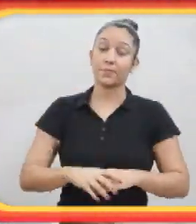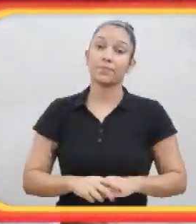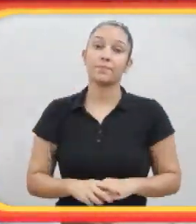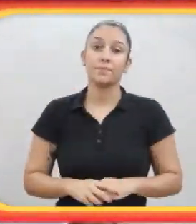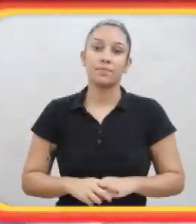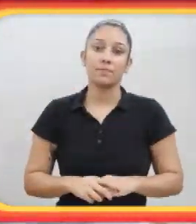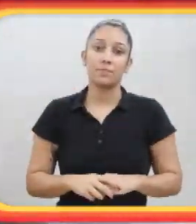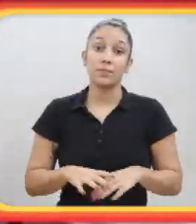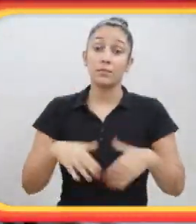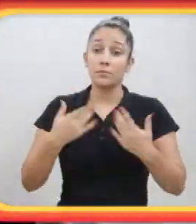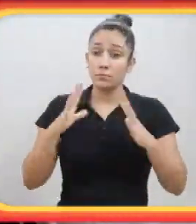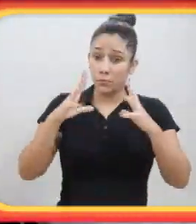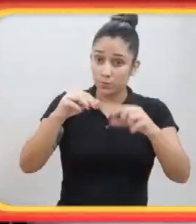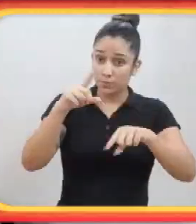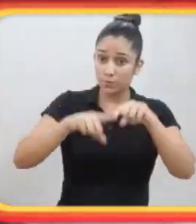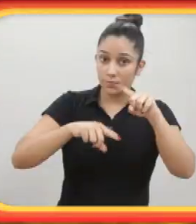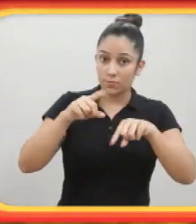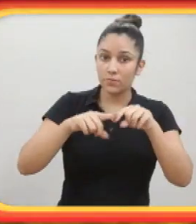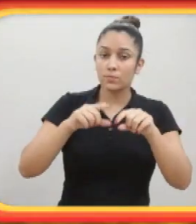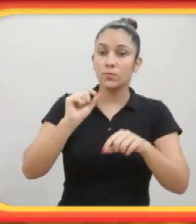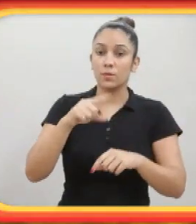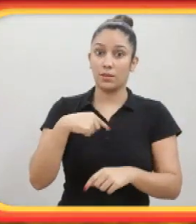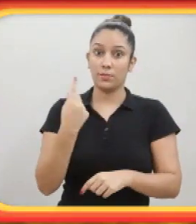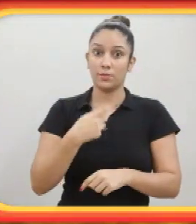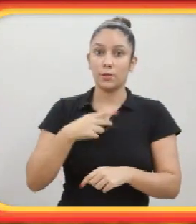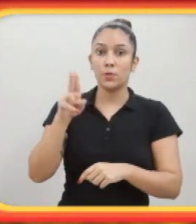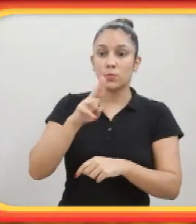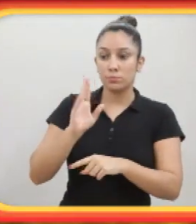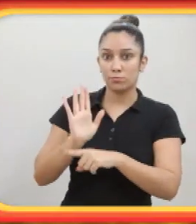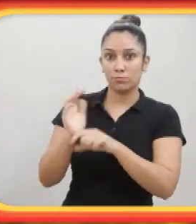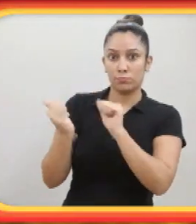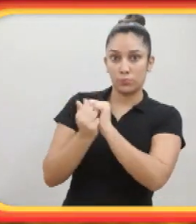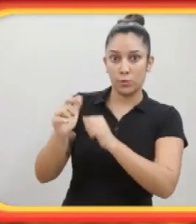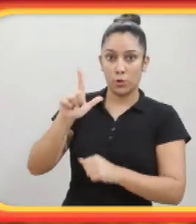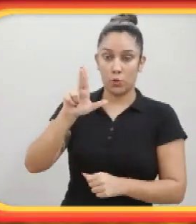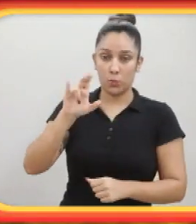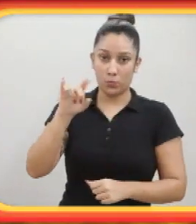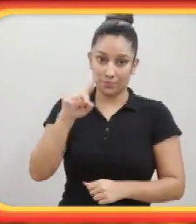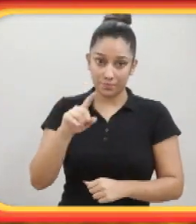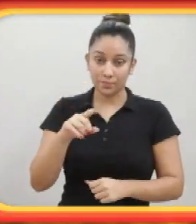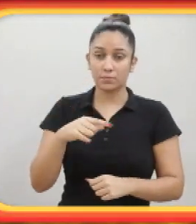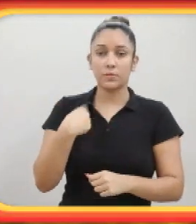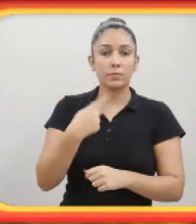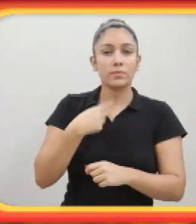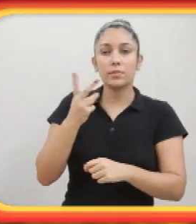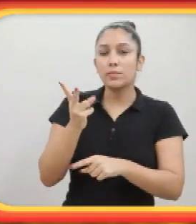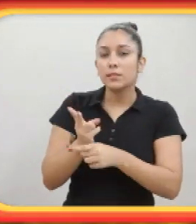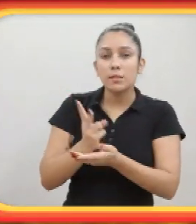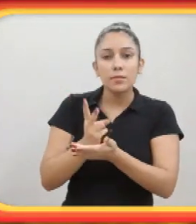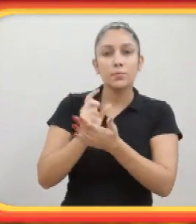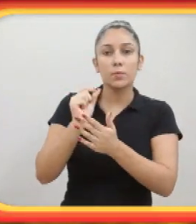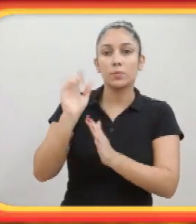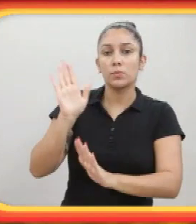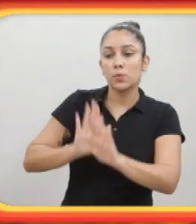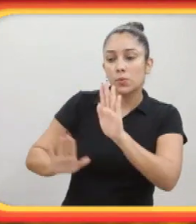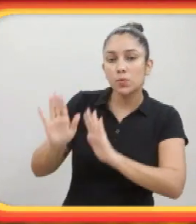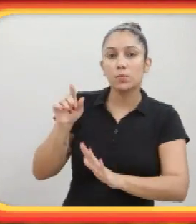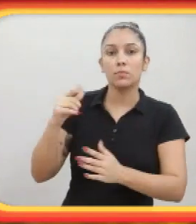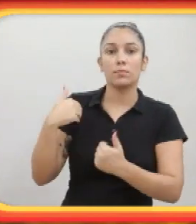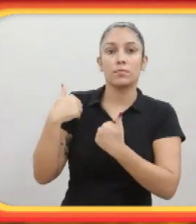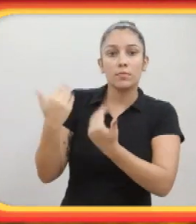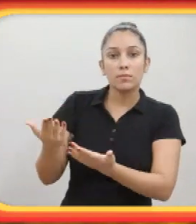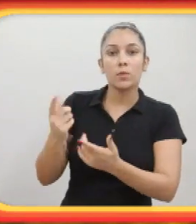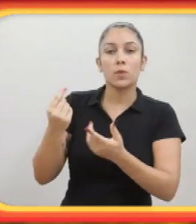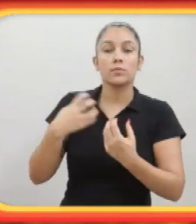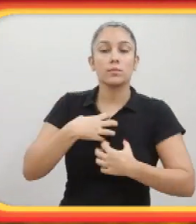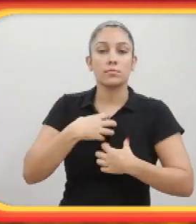então quando ela sente que ela está puxando o animal, isso para ela, para a autoestima dela, é maravilhoso. Então todos